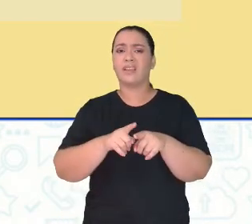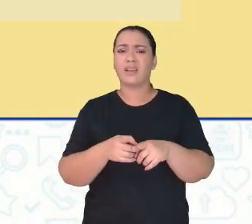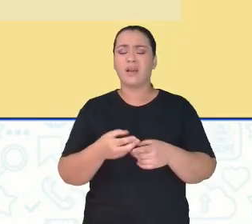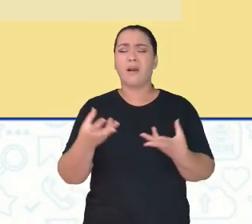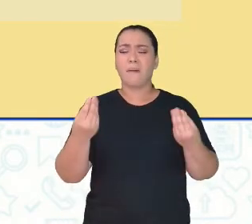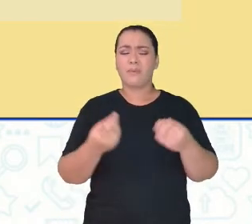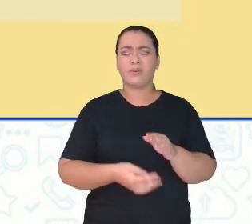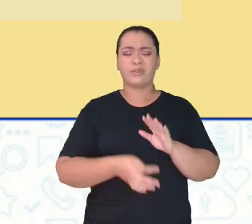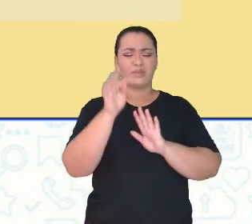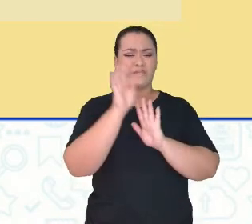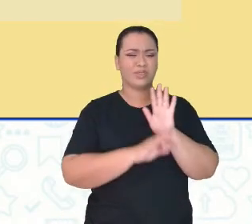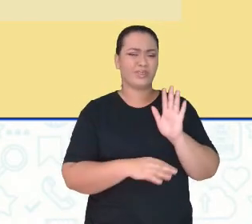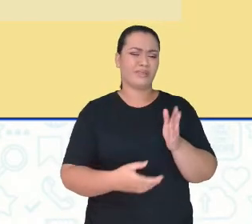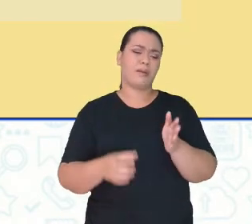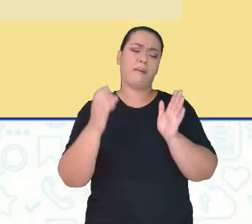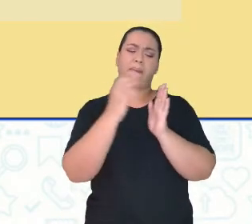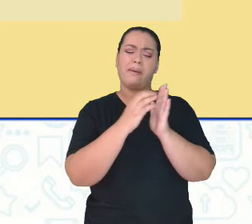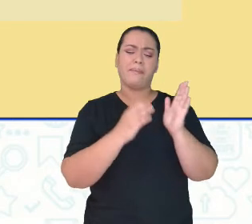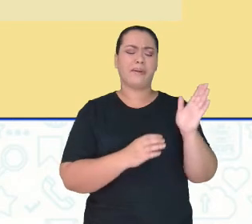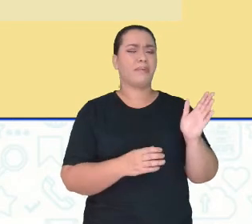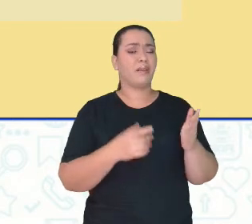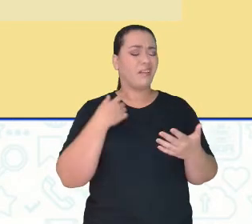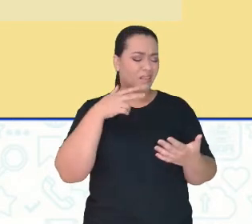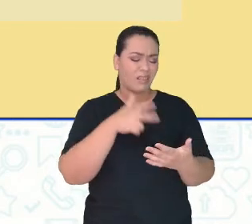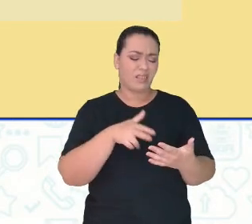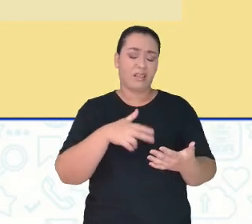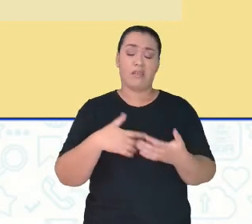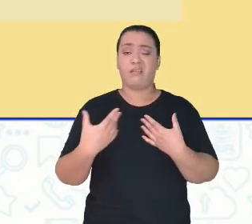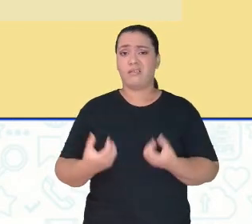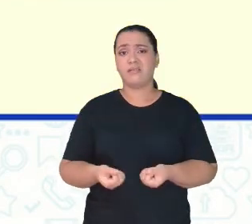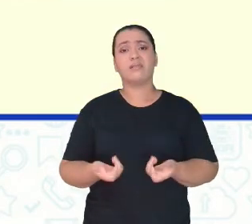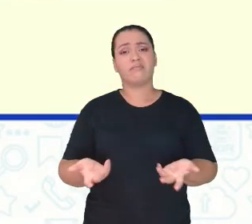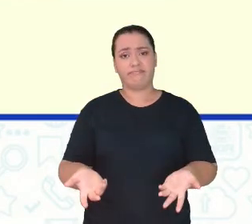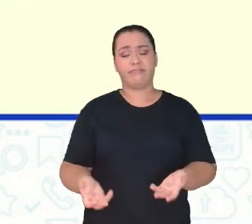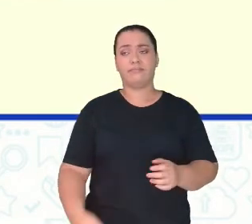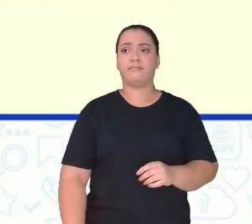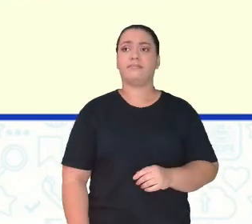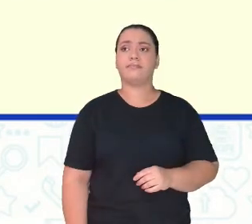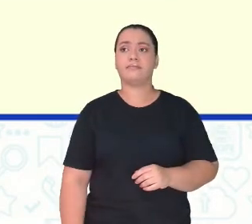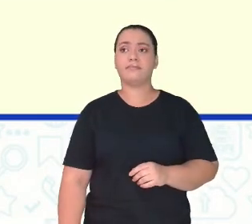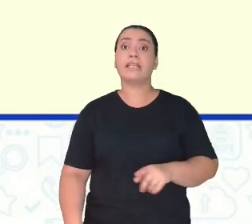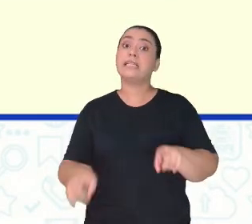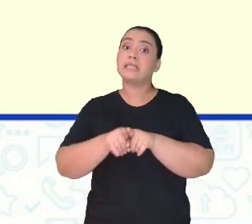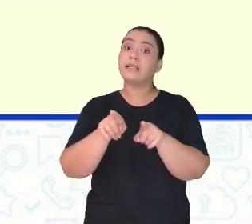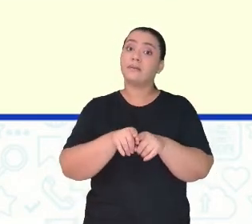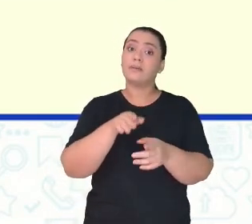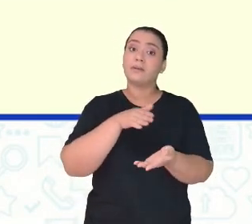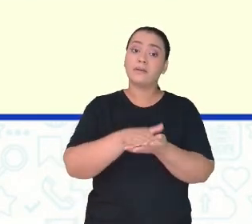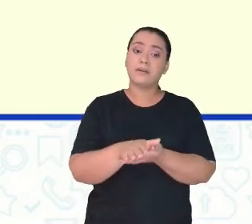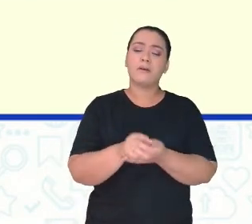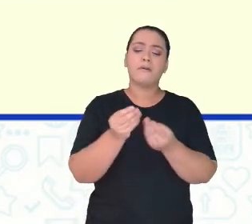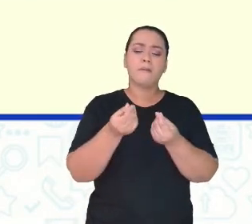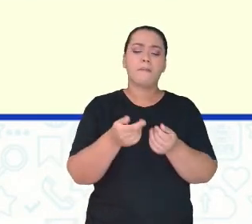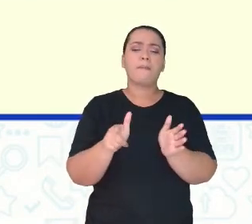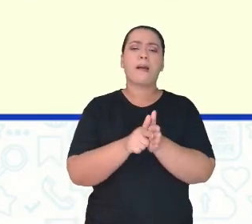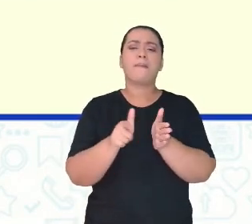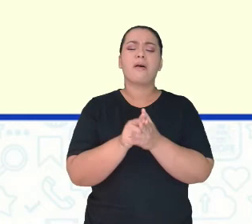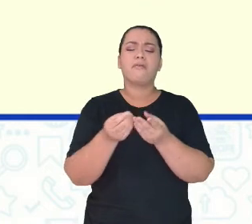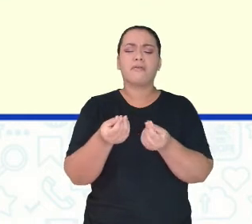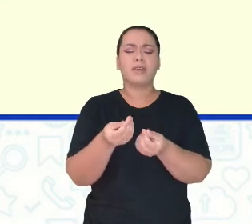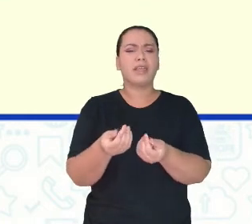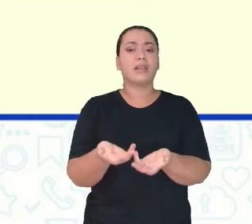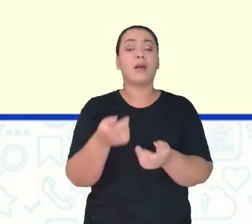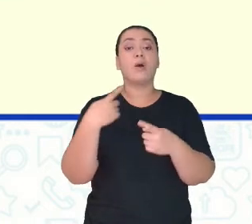texto em grandes blocos, porque deixa o material cansativo. E imprimir um papel muito fino, porque como